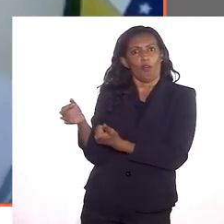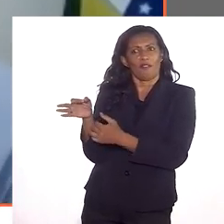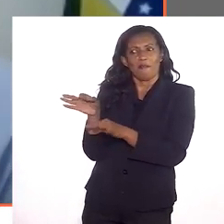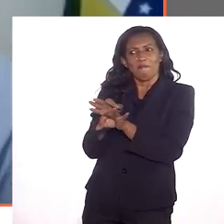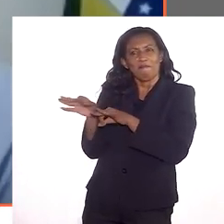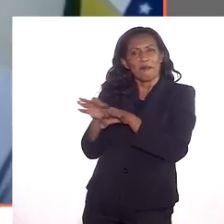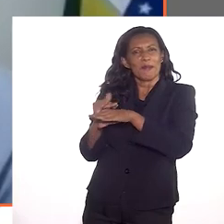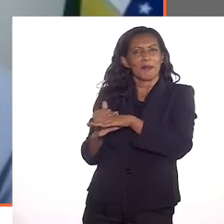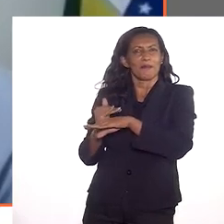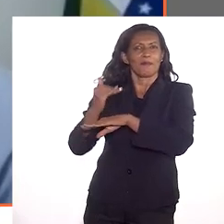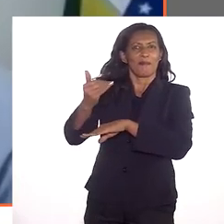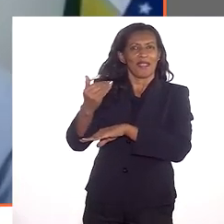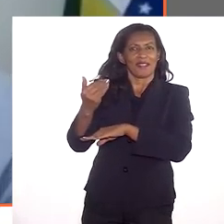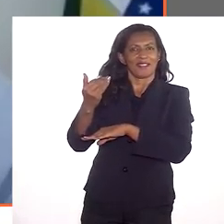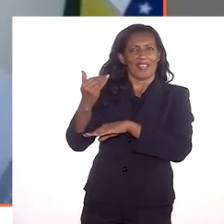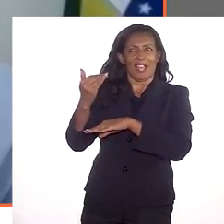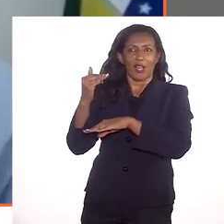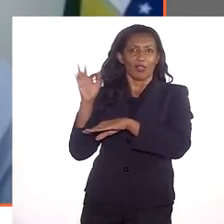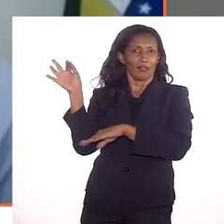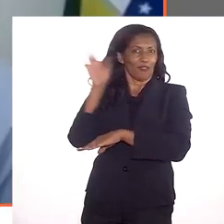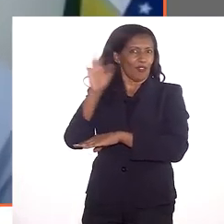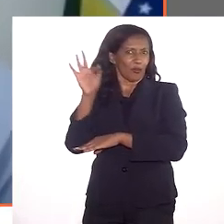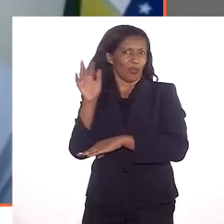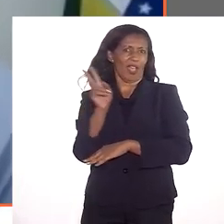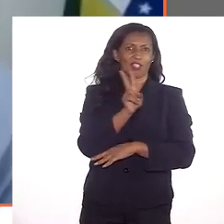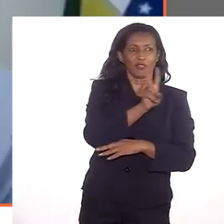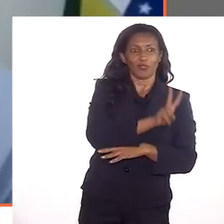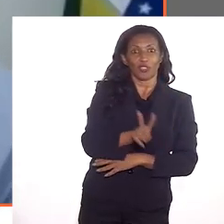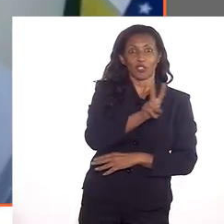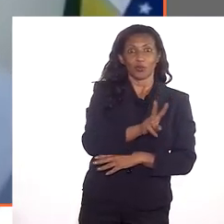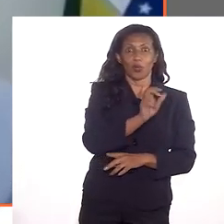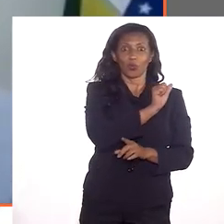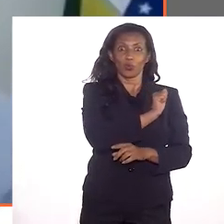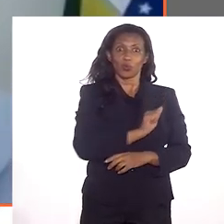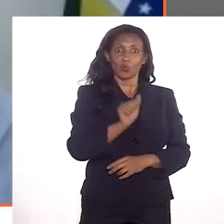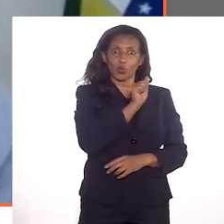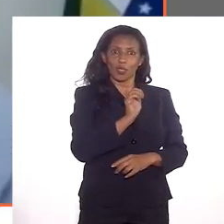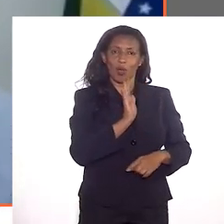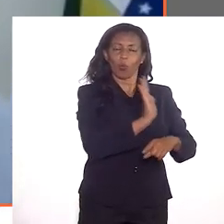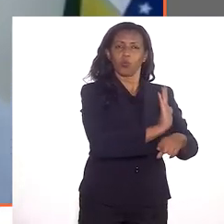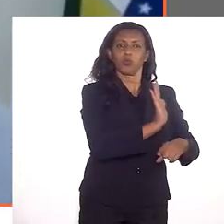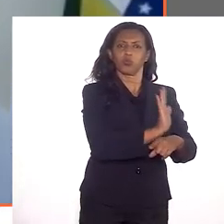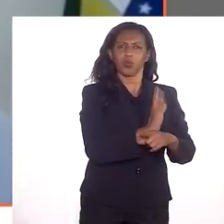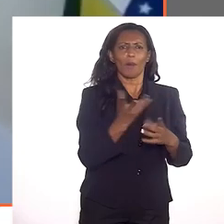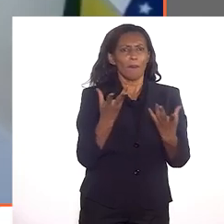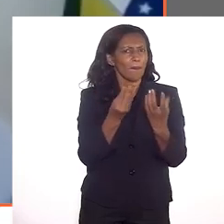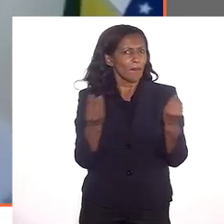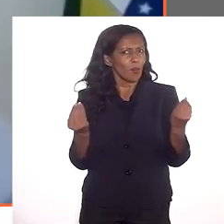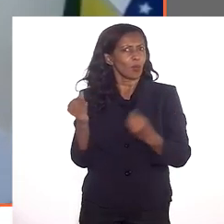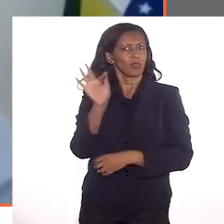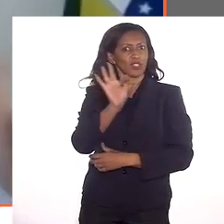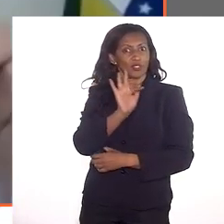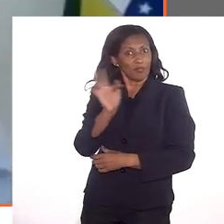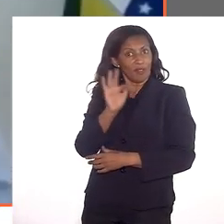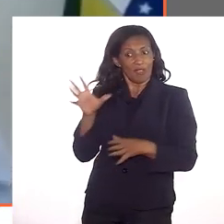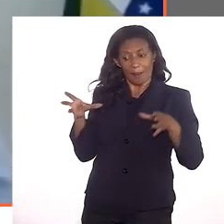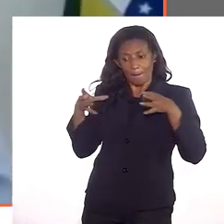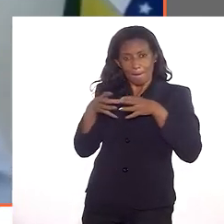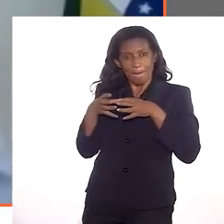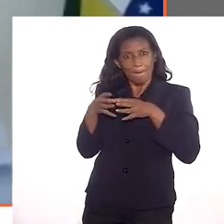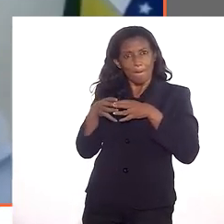jovens preparando para o acesso ao ensino superior, os chamados cursos pré-vestibulares sociais. Em muitas dessas favelas tem iniciativas